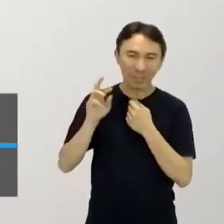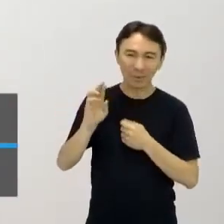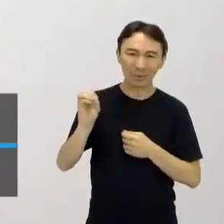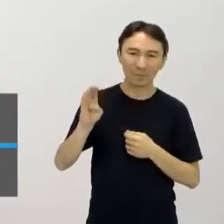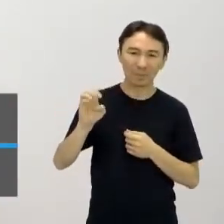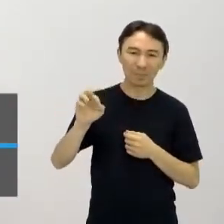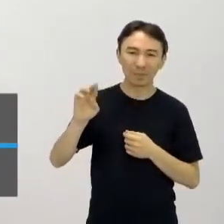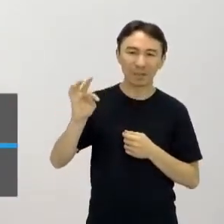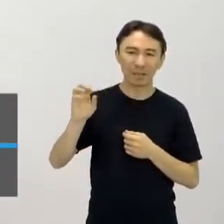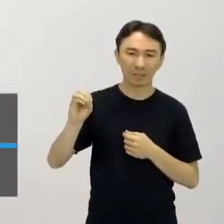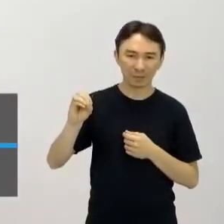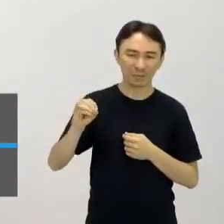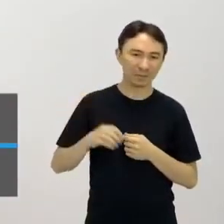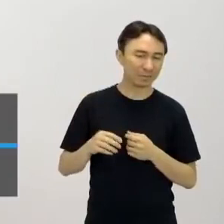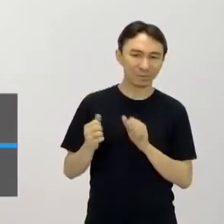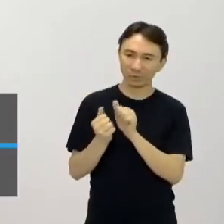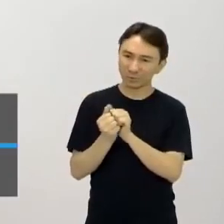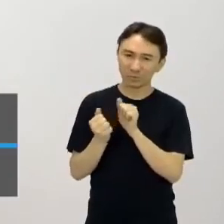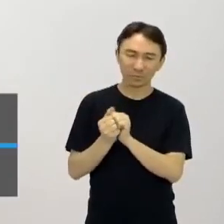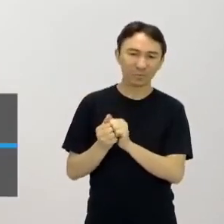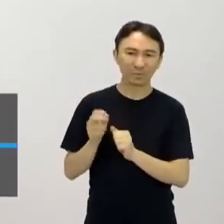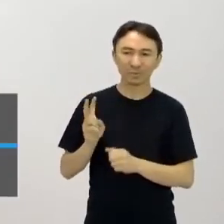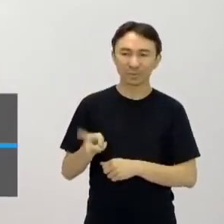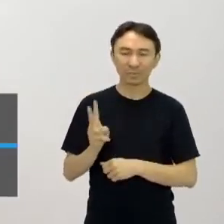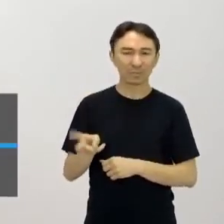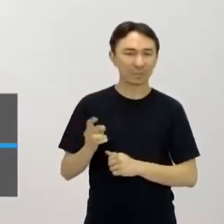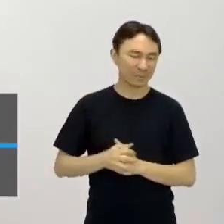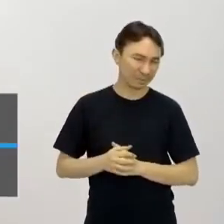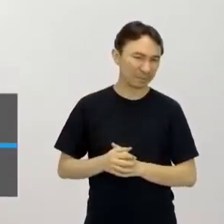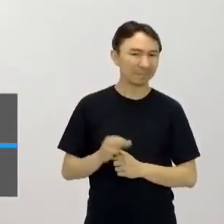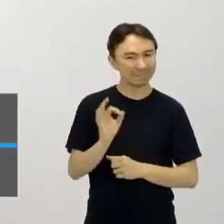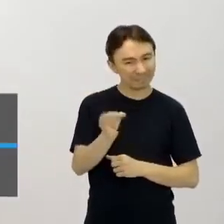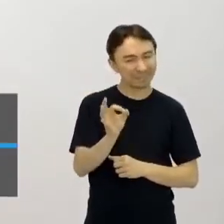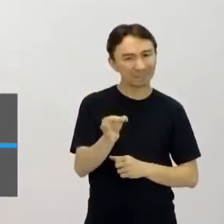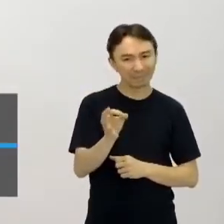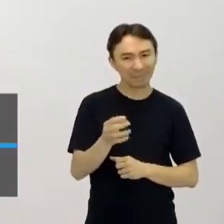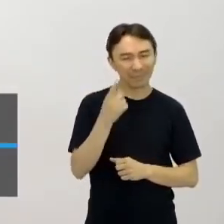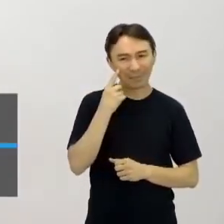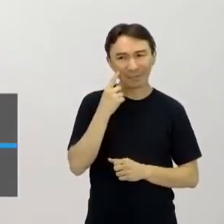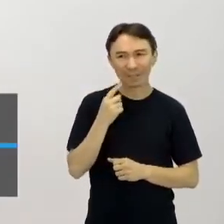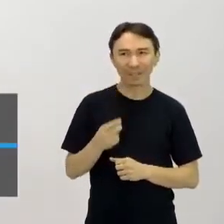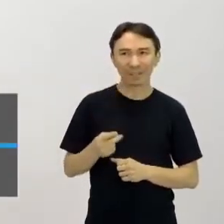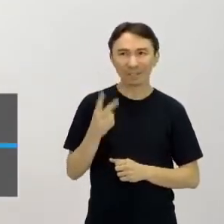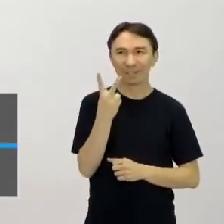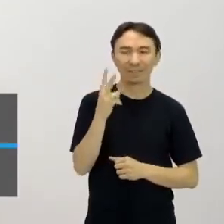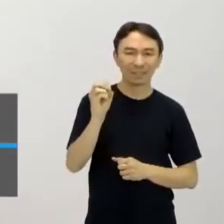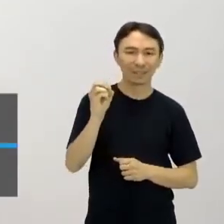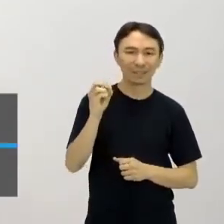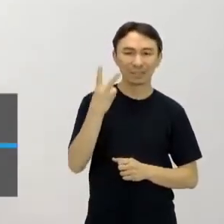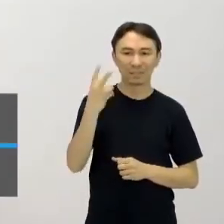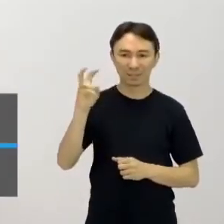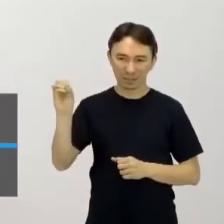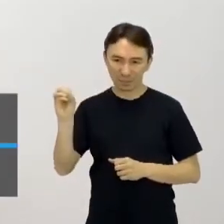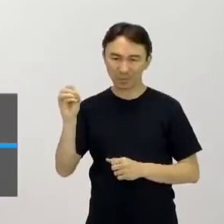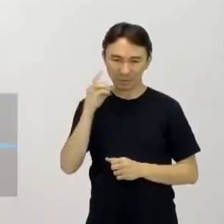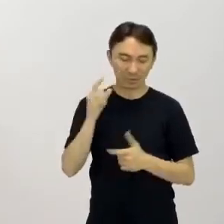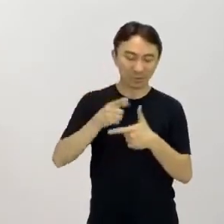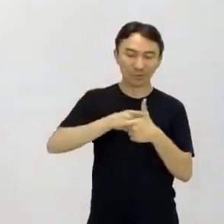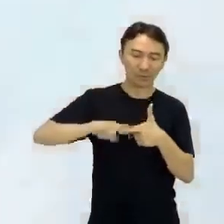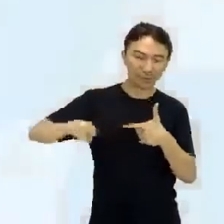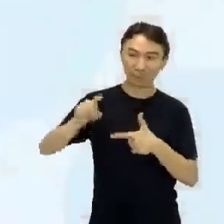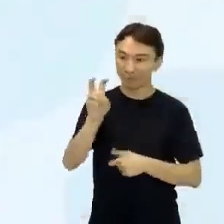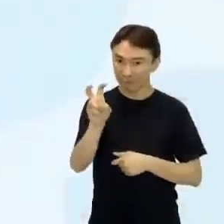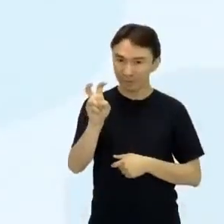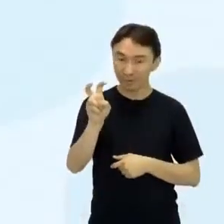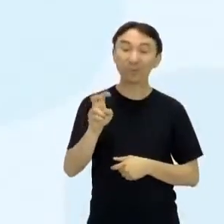viu? Olha só, e é isso mesmo. Se eu pegar esses 250 e dividir em 5 partes iguais, olha o que acontece. Dá uma olhadinha